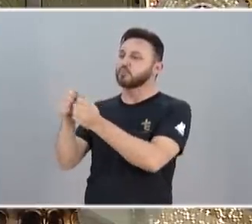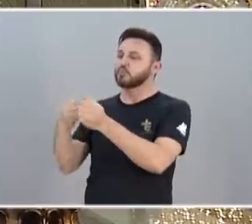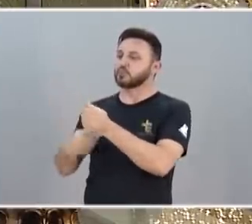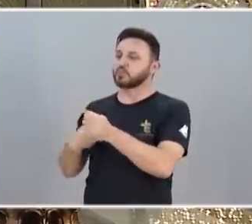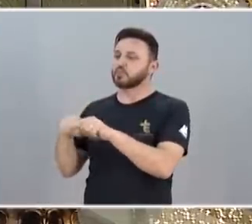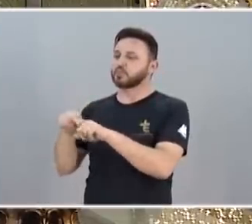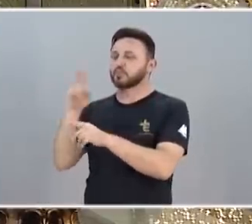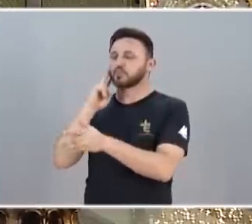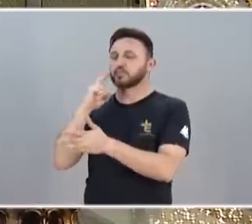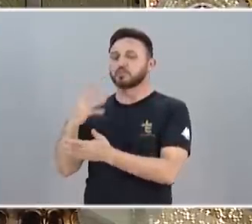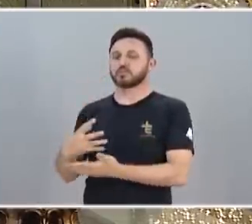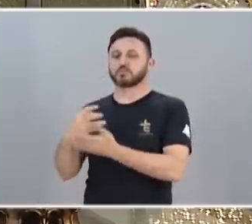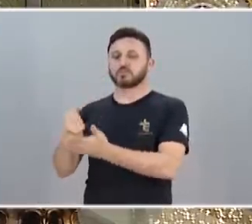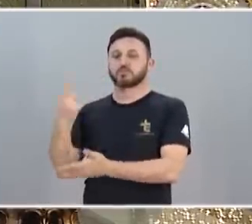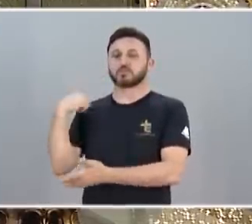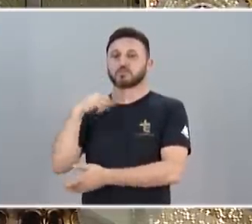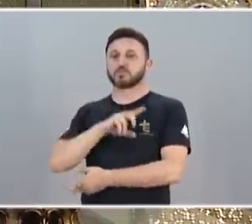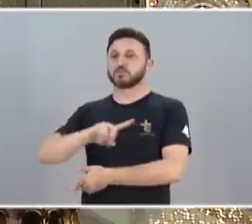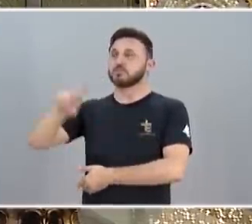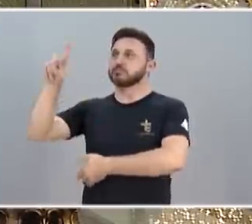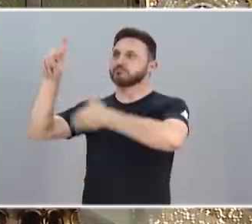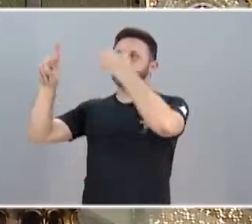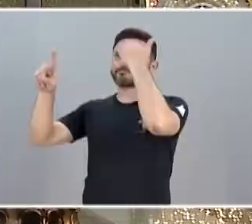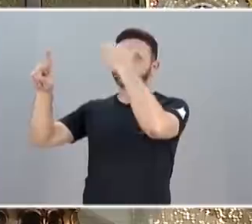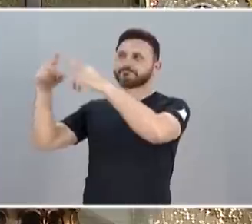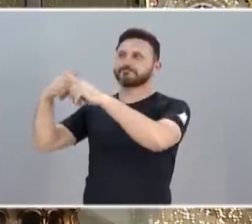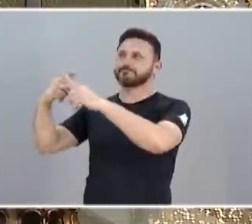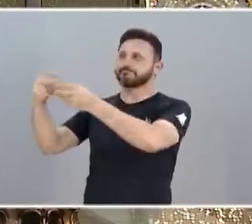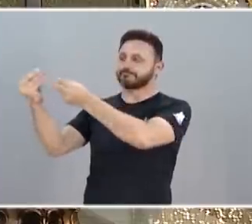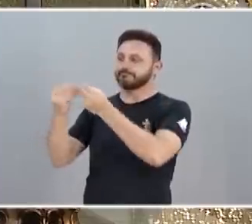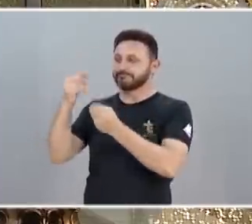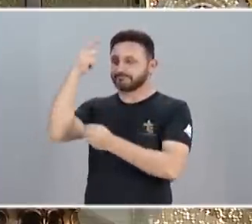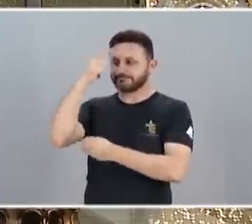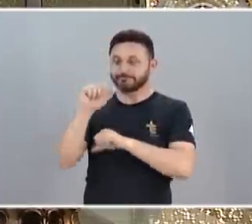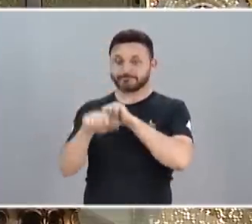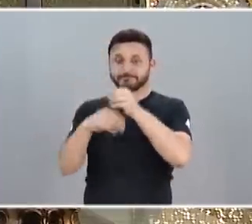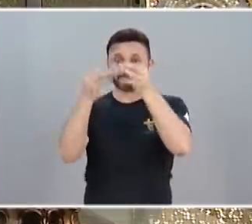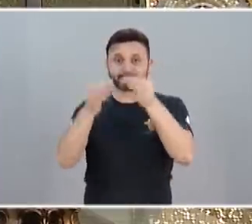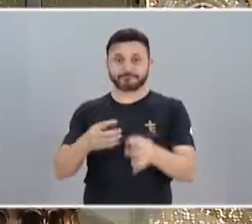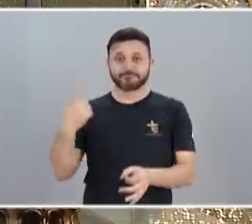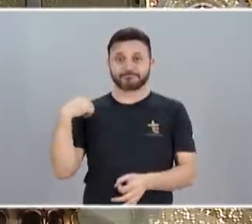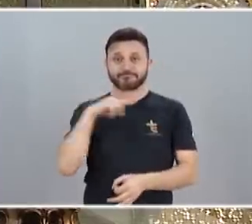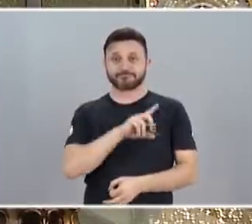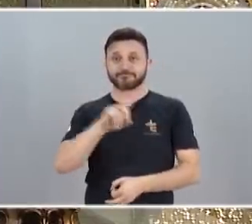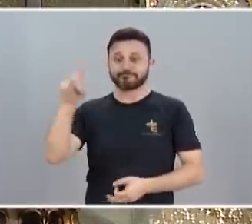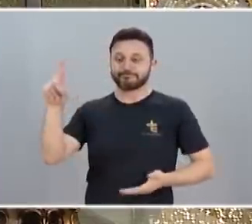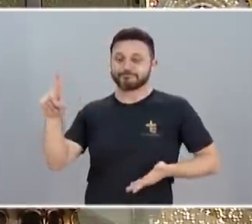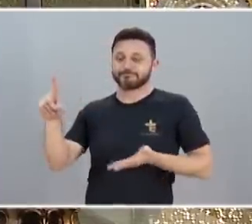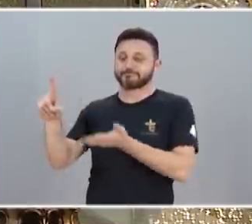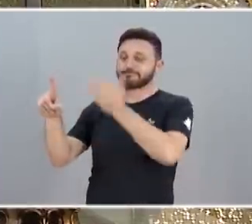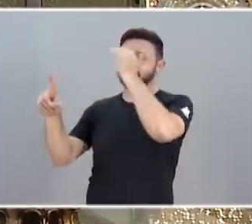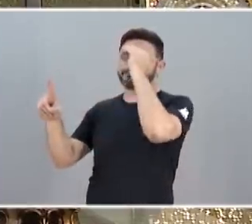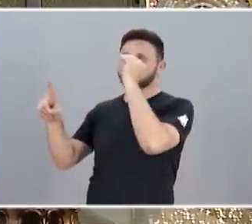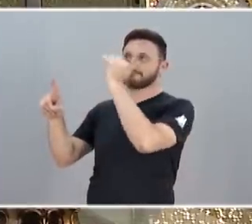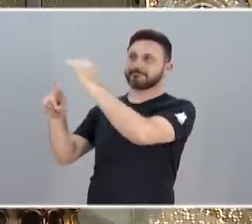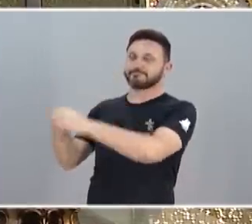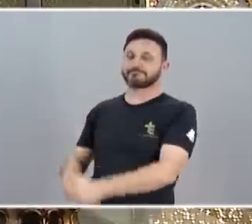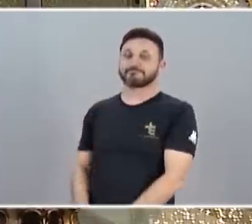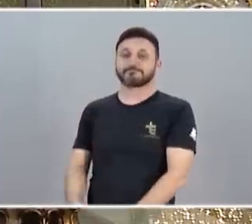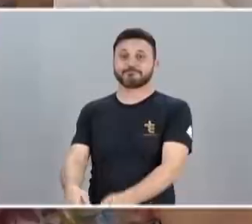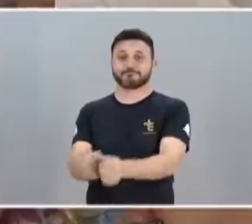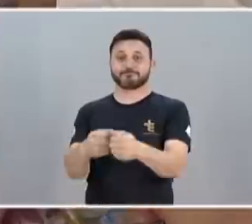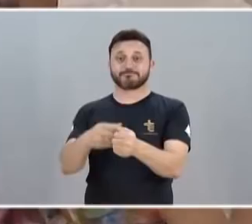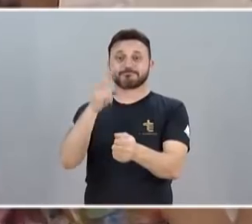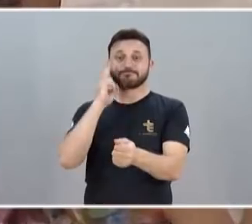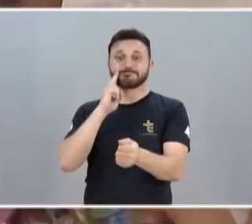o pão da vida, o cálice da salvação. E vos agradecemos porque nos tornastes dignos de estar aqui na vossa presença e vos